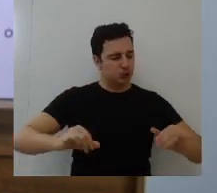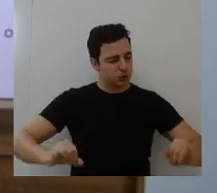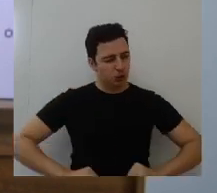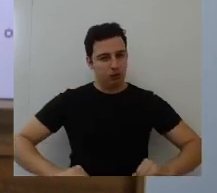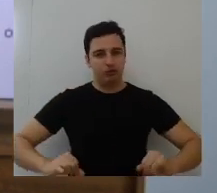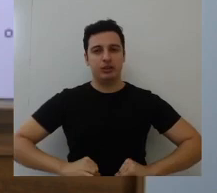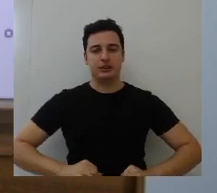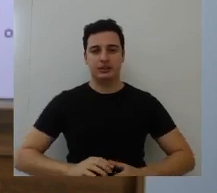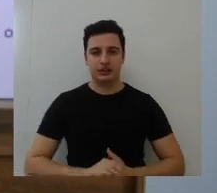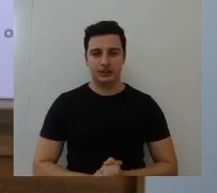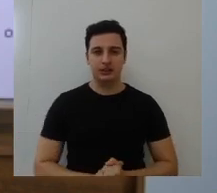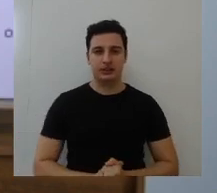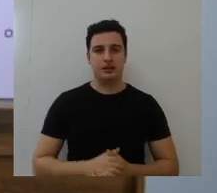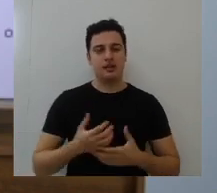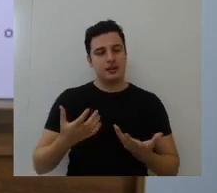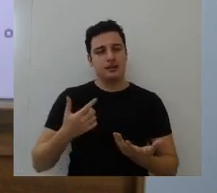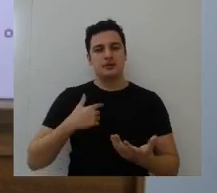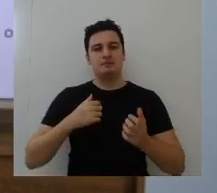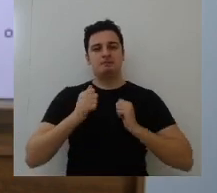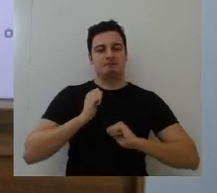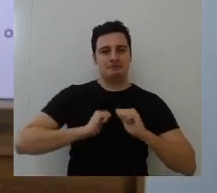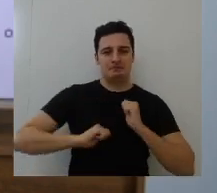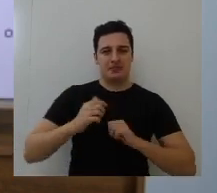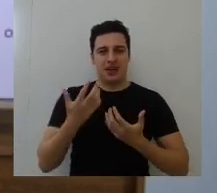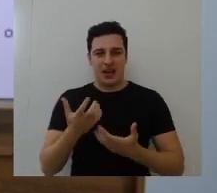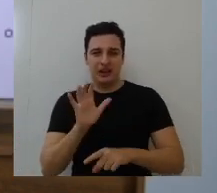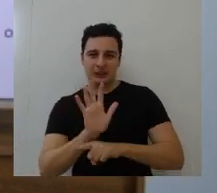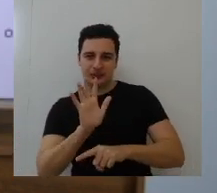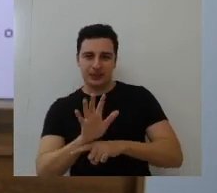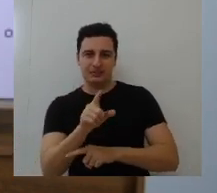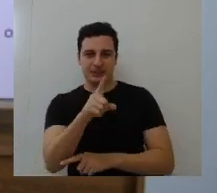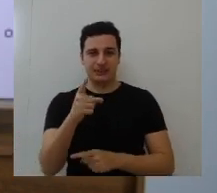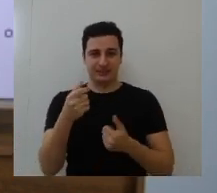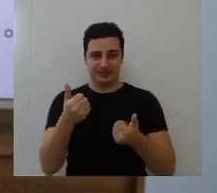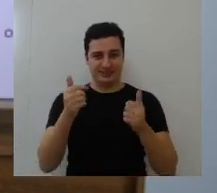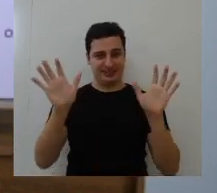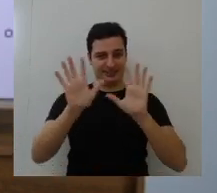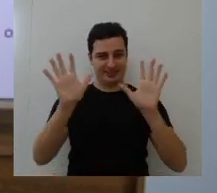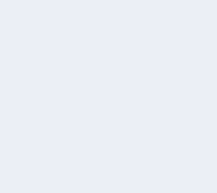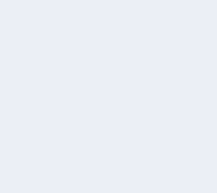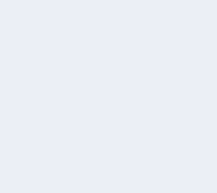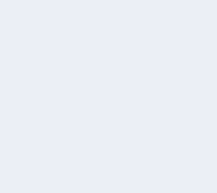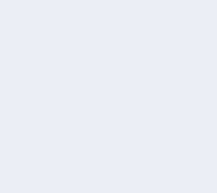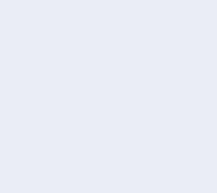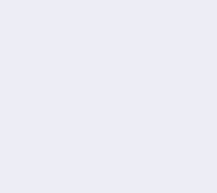Espero poder ter ajudado vocês de alguma maneira. Até a próxima, pessoal. Um abraço.